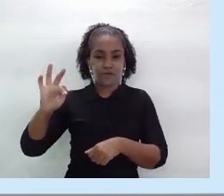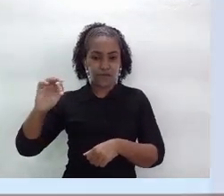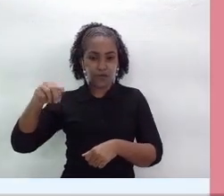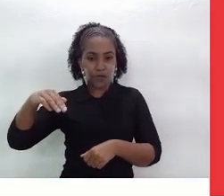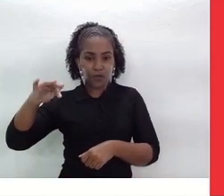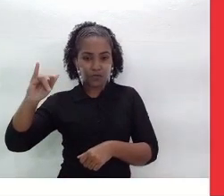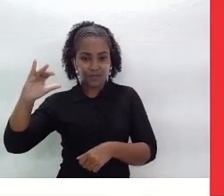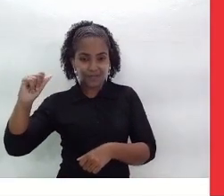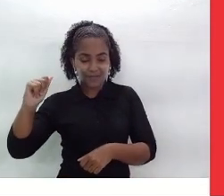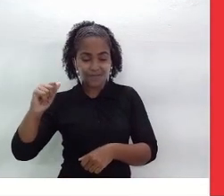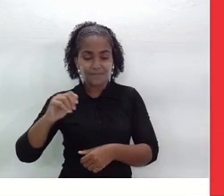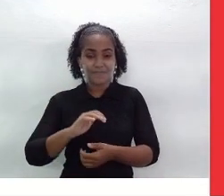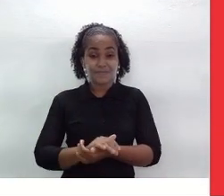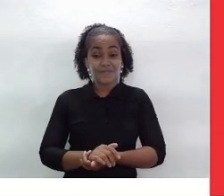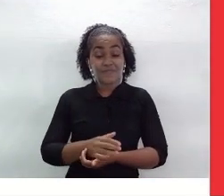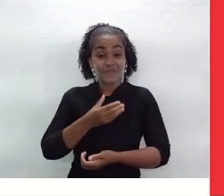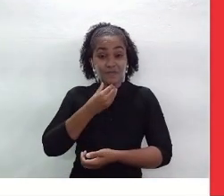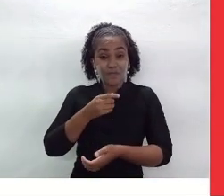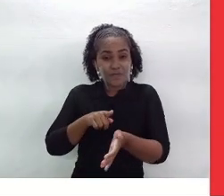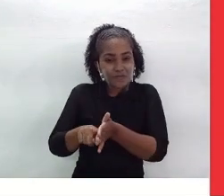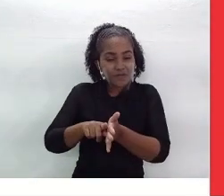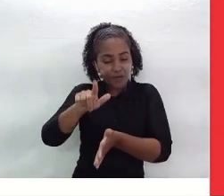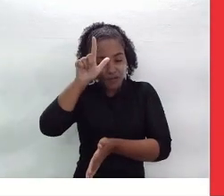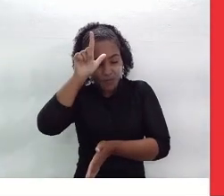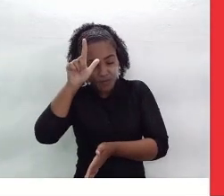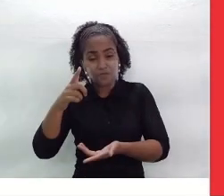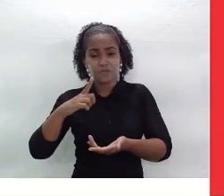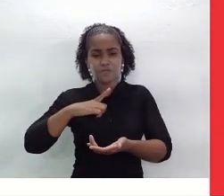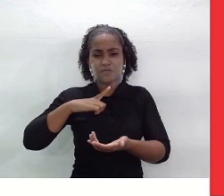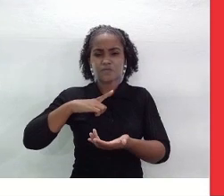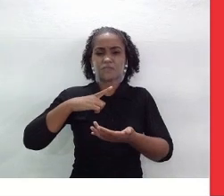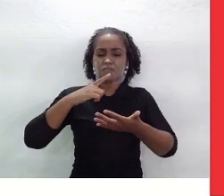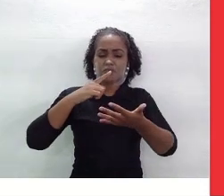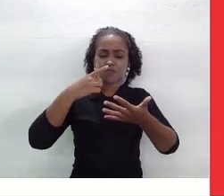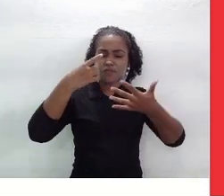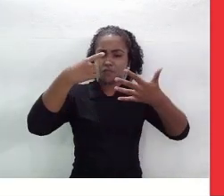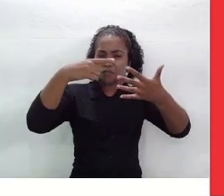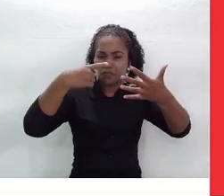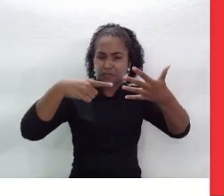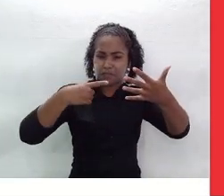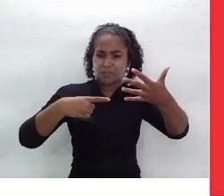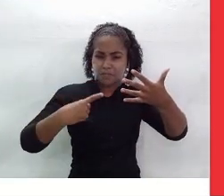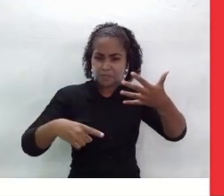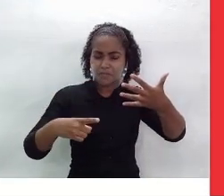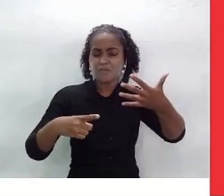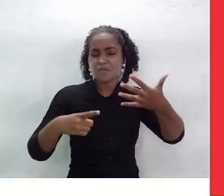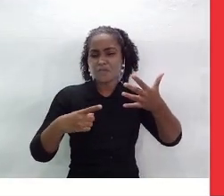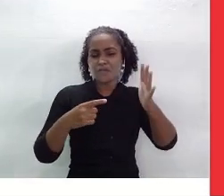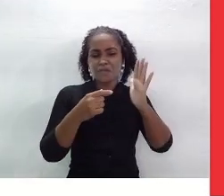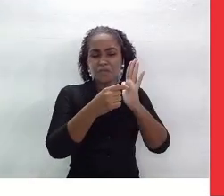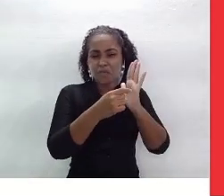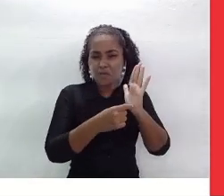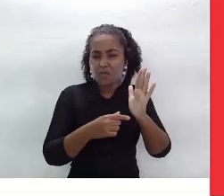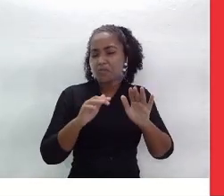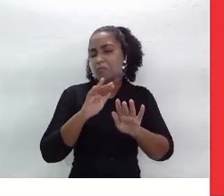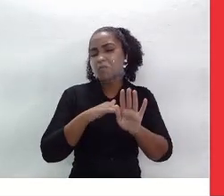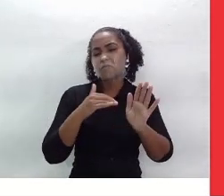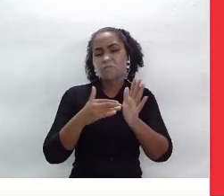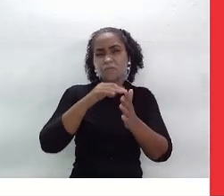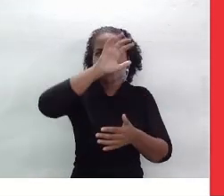onde Wegener ele numerou aí várias coincidências geomorfológicas entre os